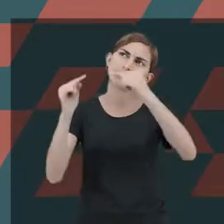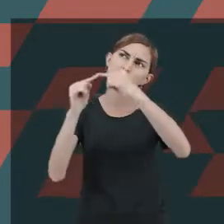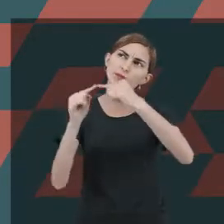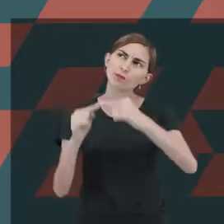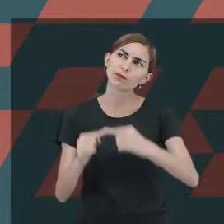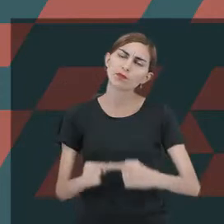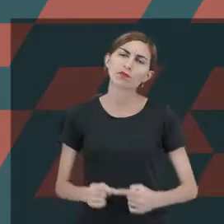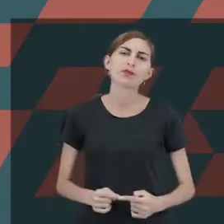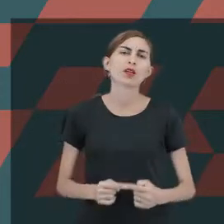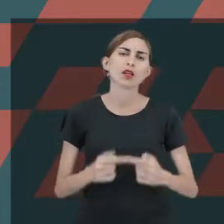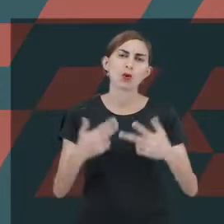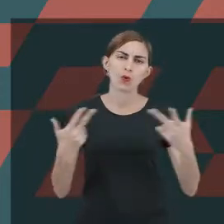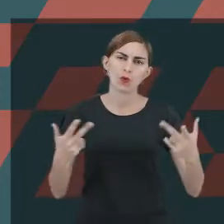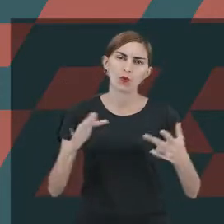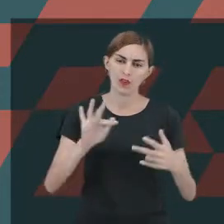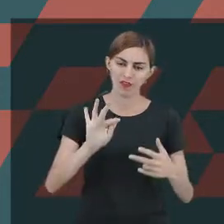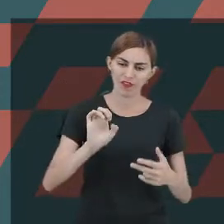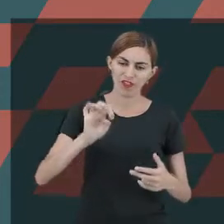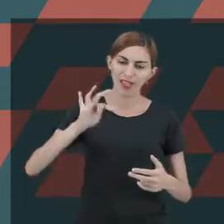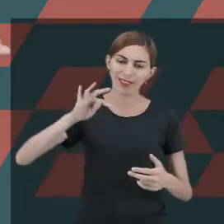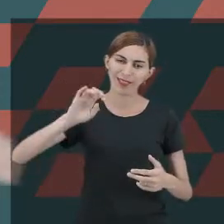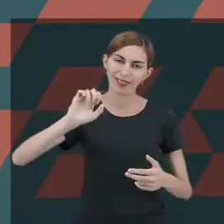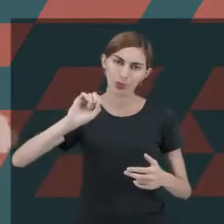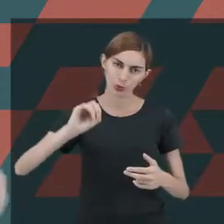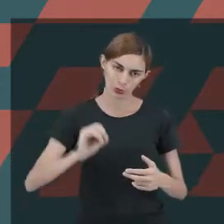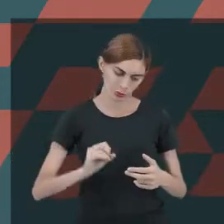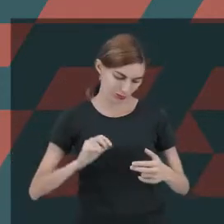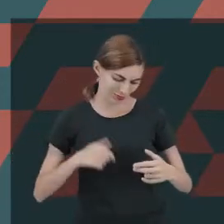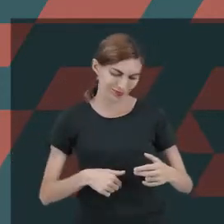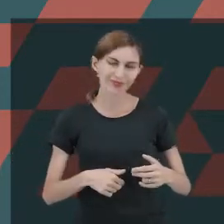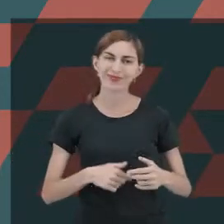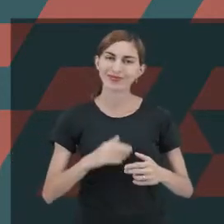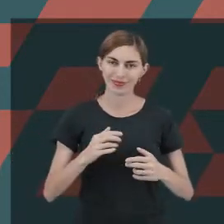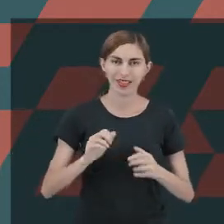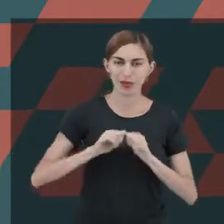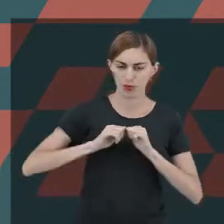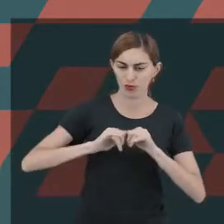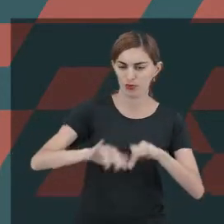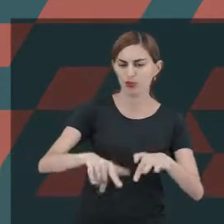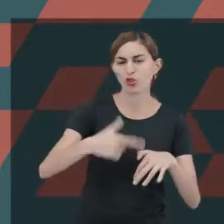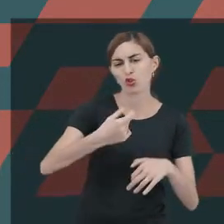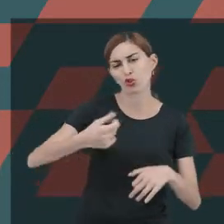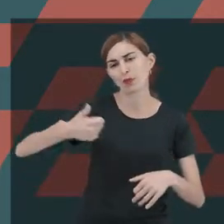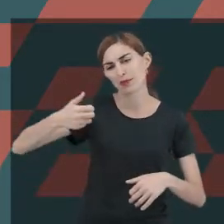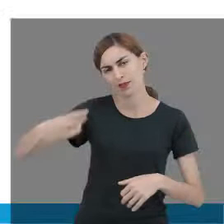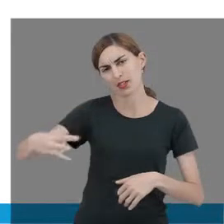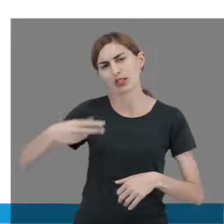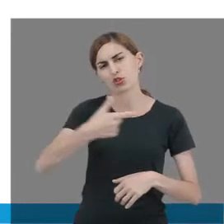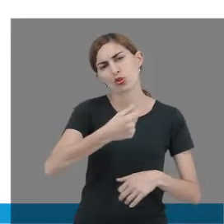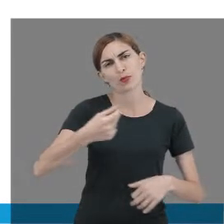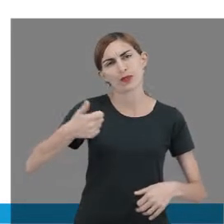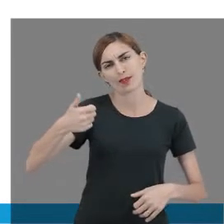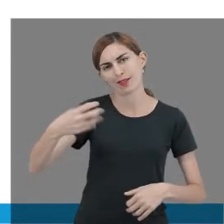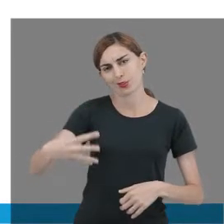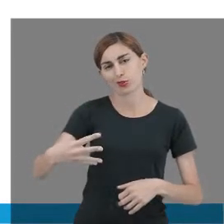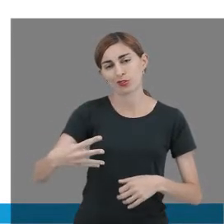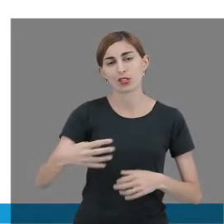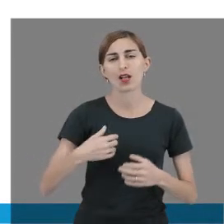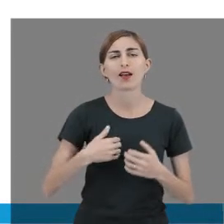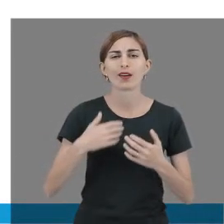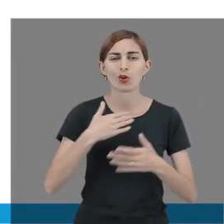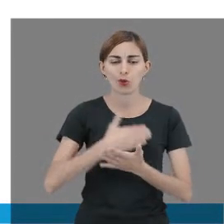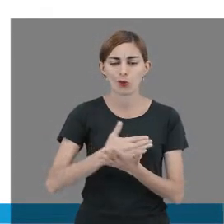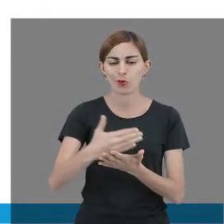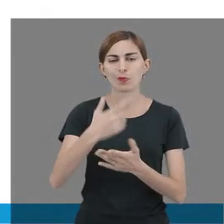casos de malformação fetal com essa epidemia que ocorreu entre 2013 e 2014. E aí que a gente começa a falar